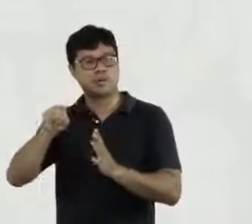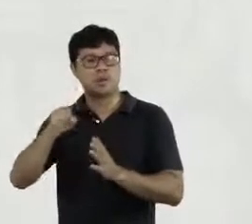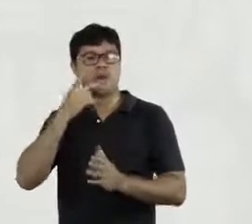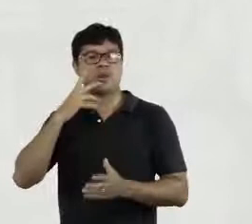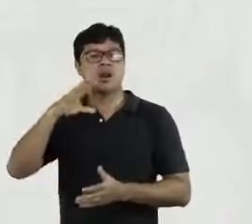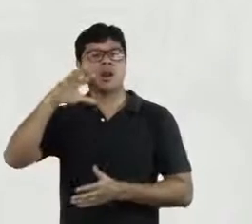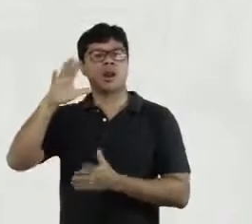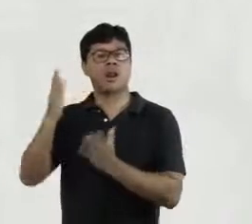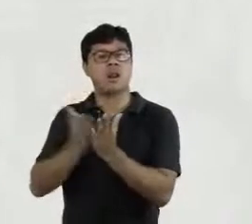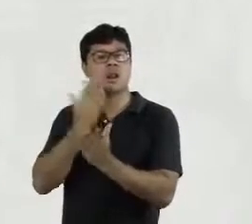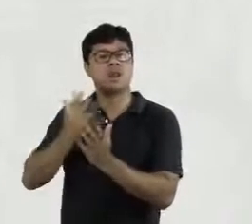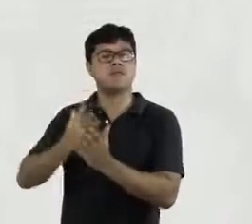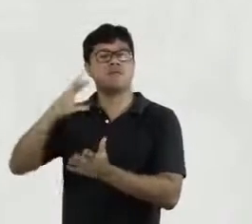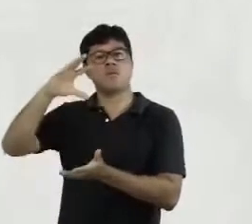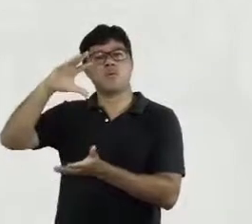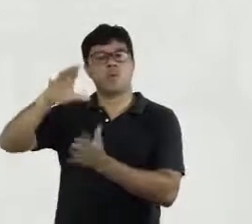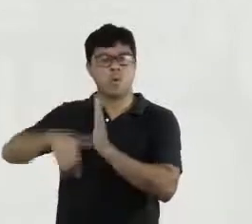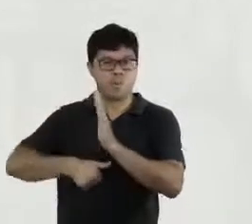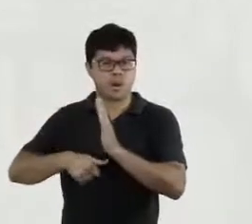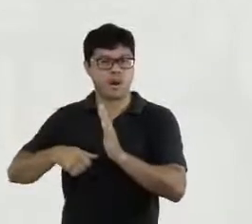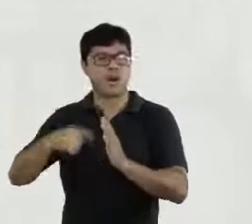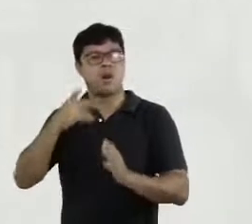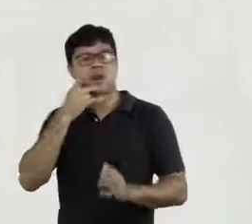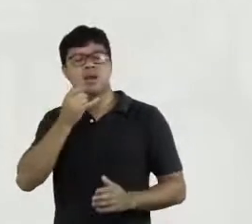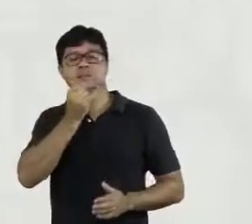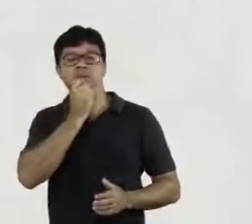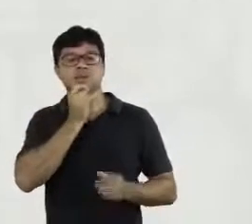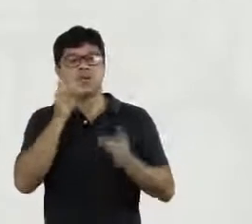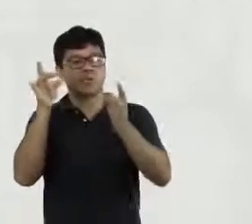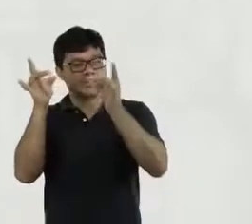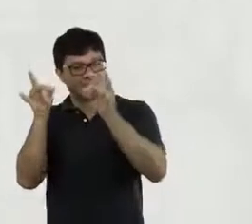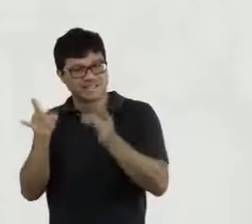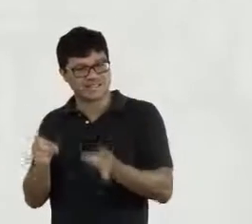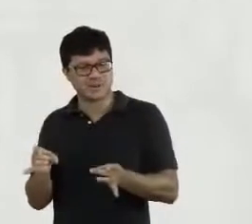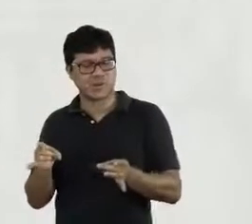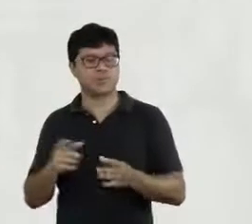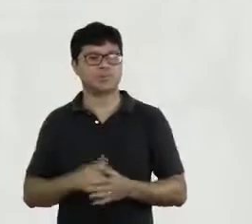roubados. Aplicação desse tipo de descrições, né?